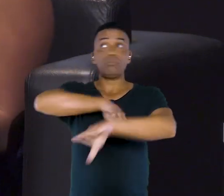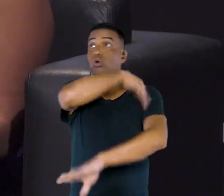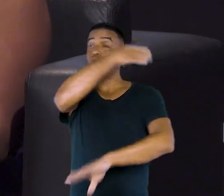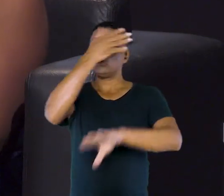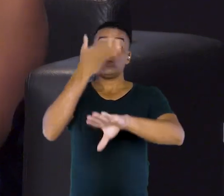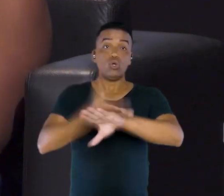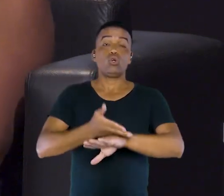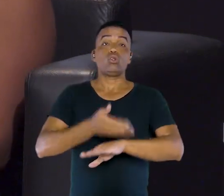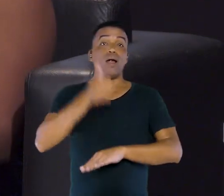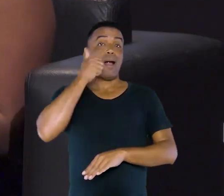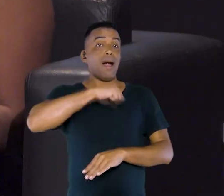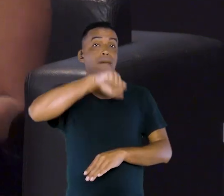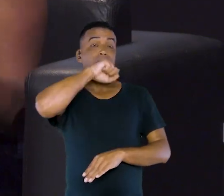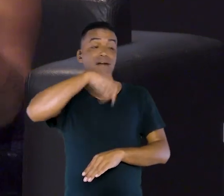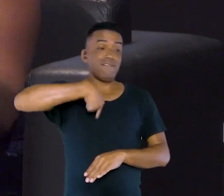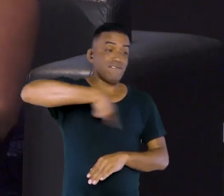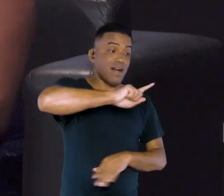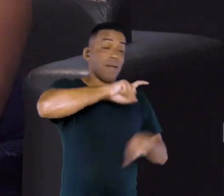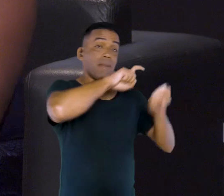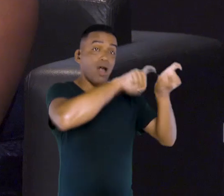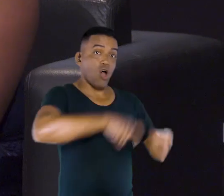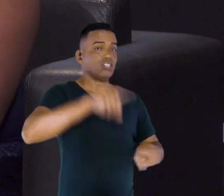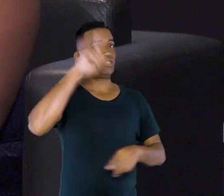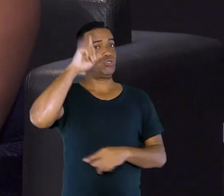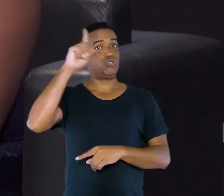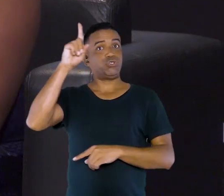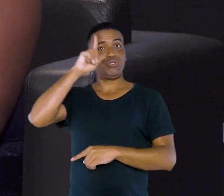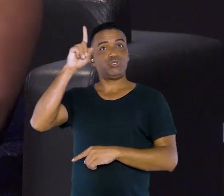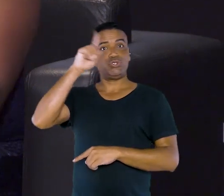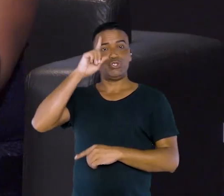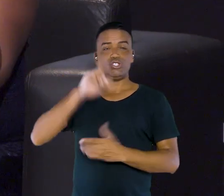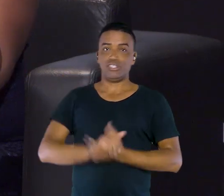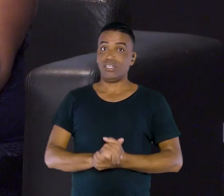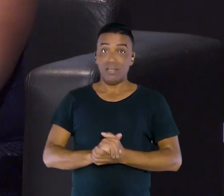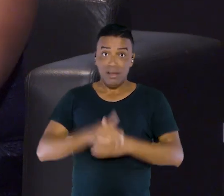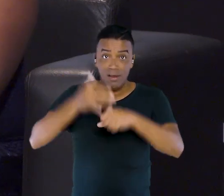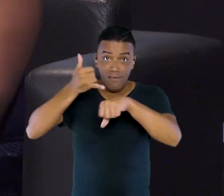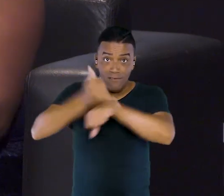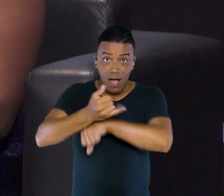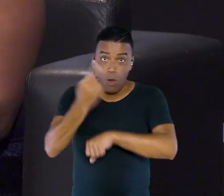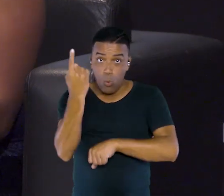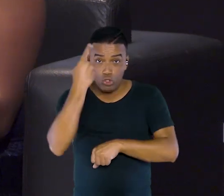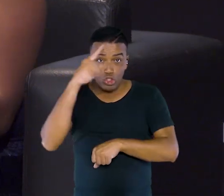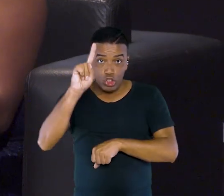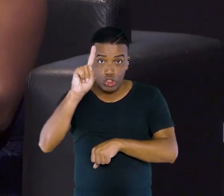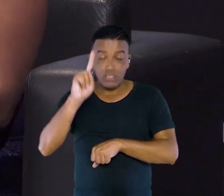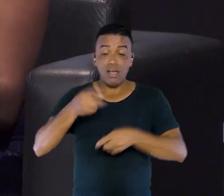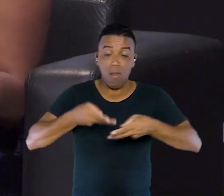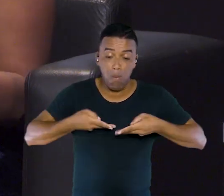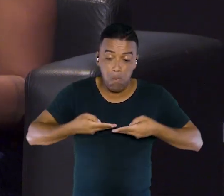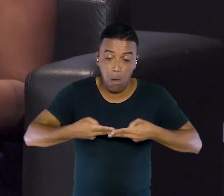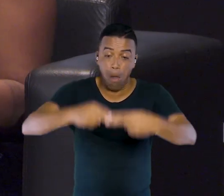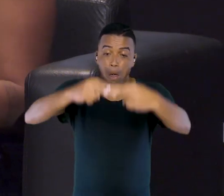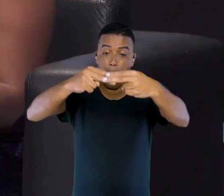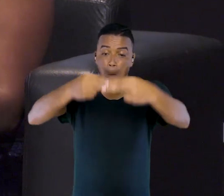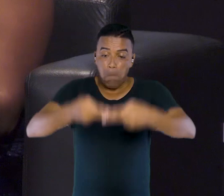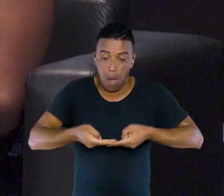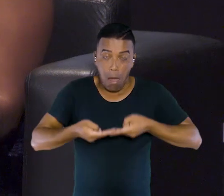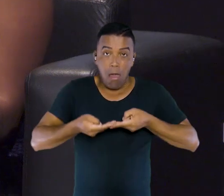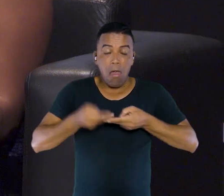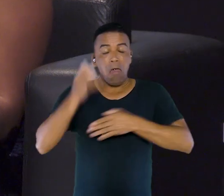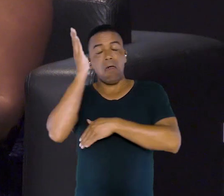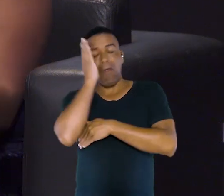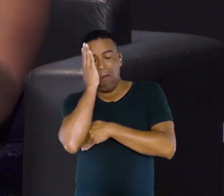As nossas mães vão para a roça todo dia. Não há um dia que elas ficam na rede dormindo